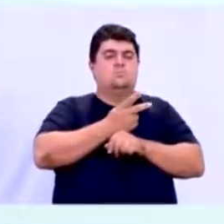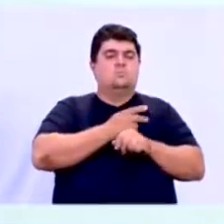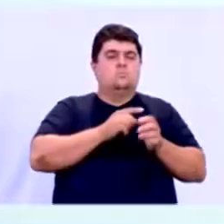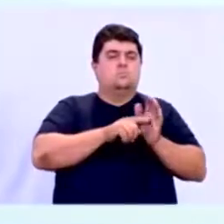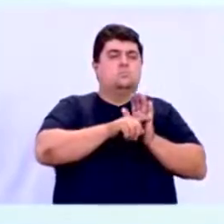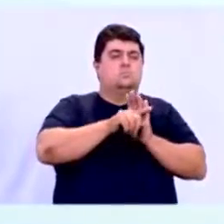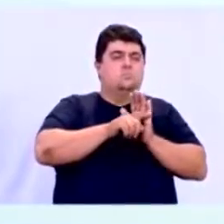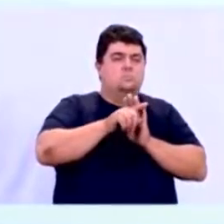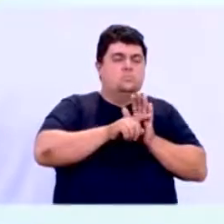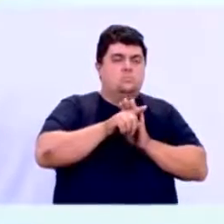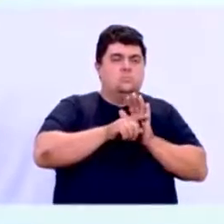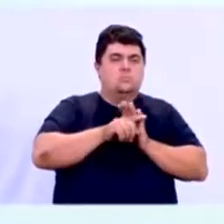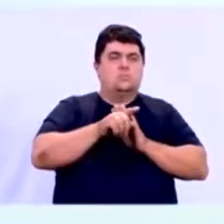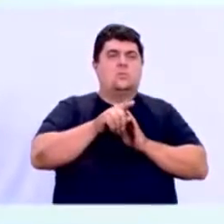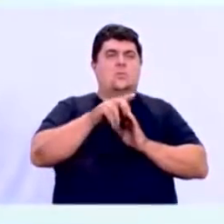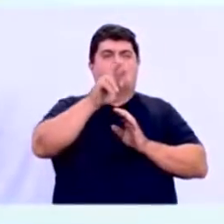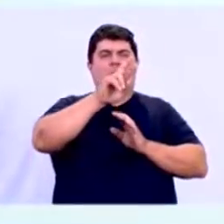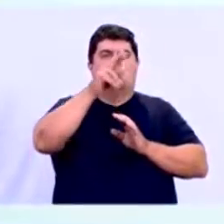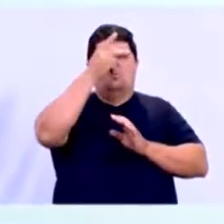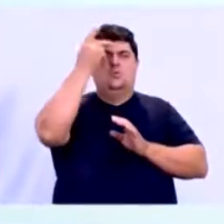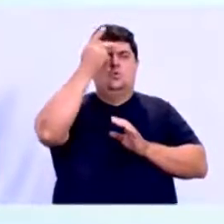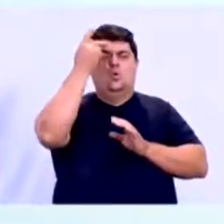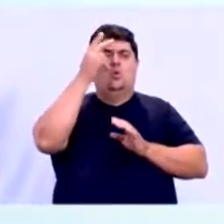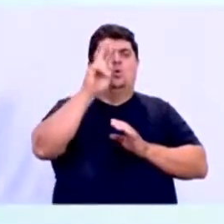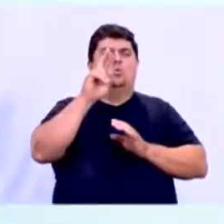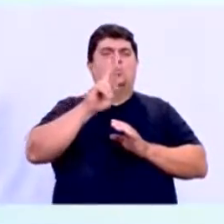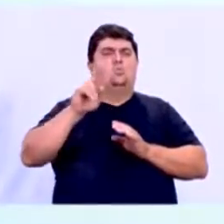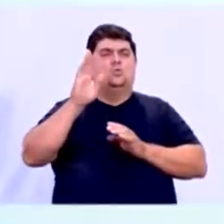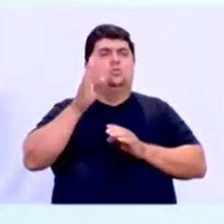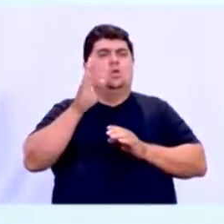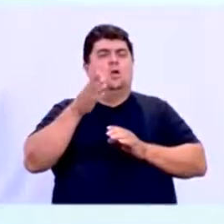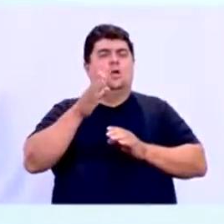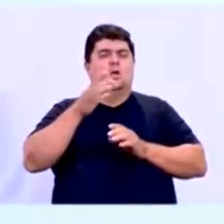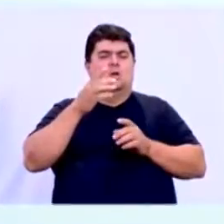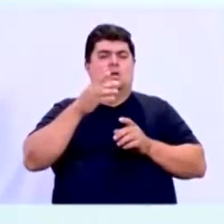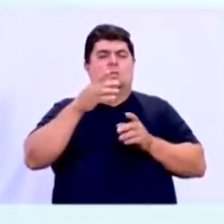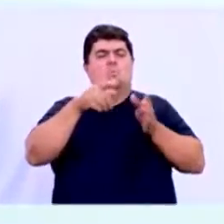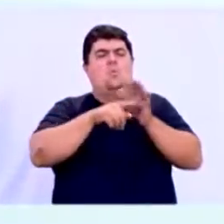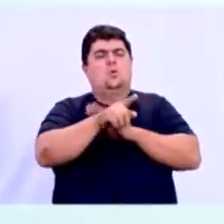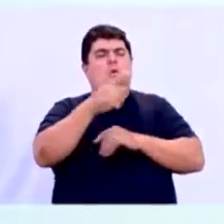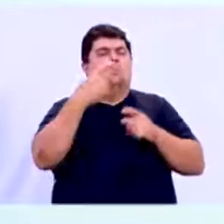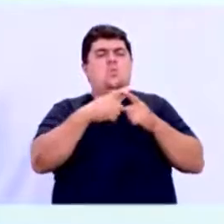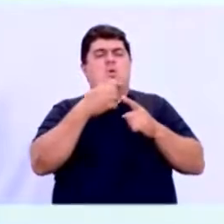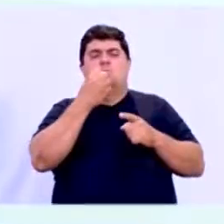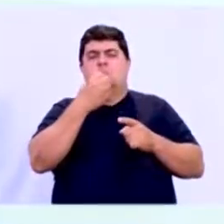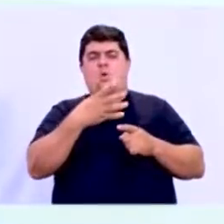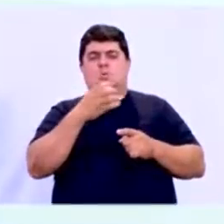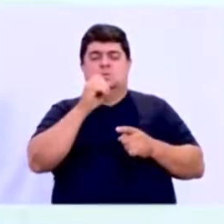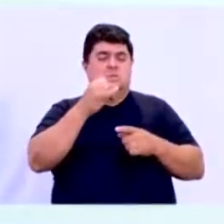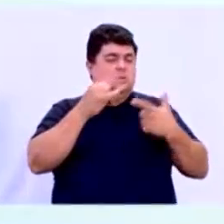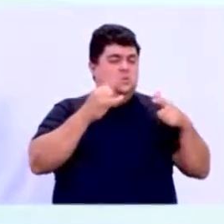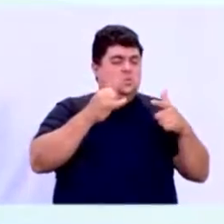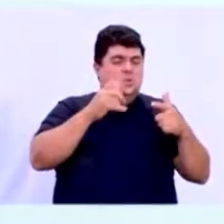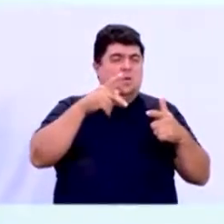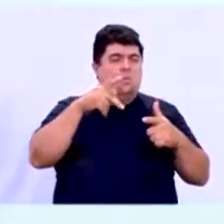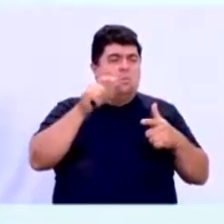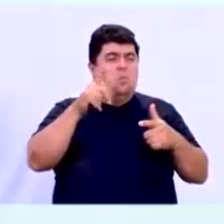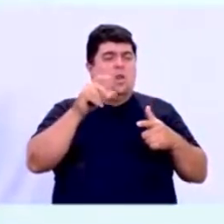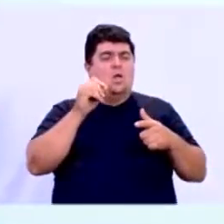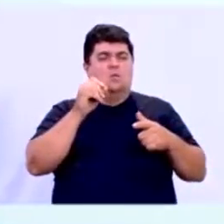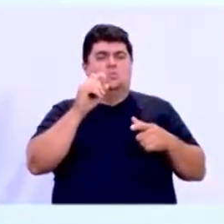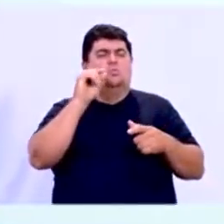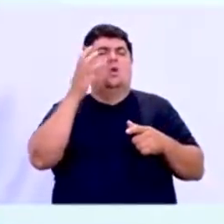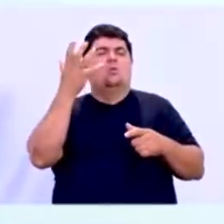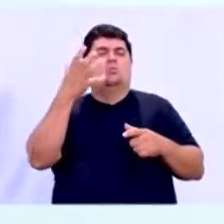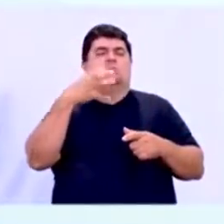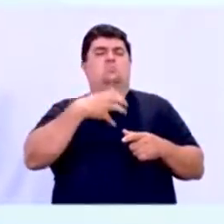que utilizou o plano de negócio e verificar quais são as vantagens disso e por que ele não teria sucesso caso não tivesse utilizado o plano de